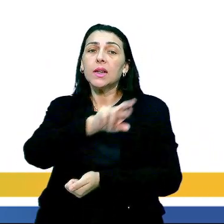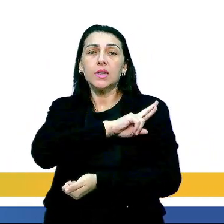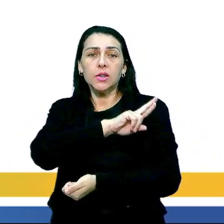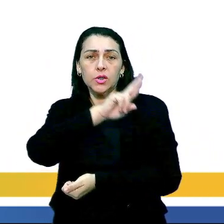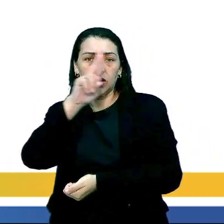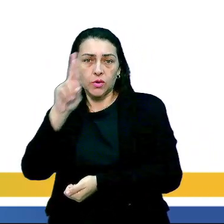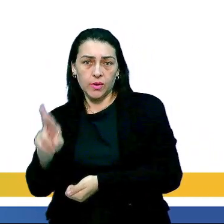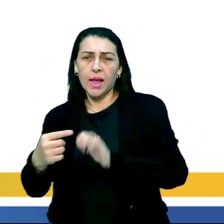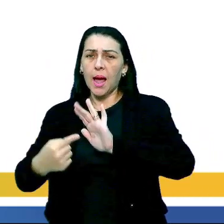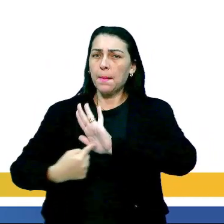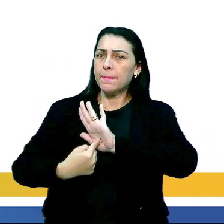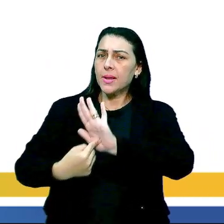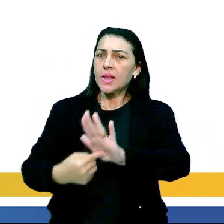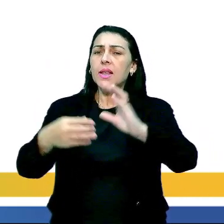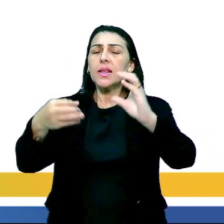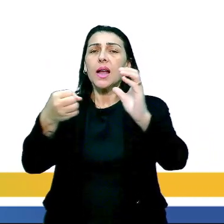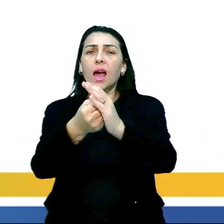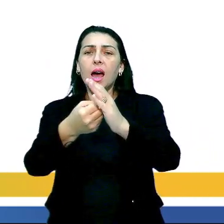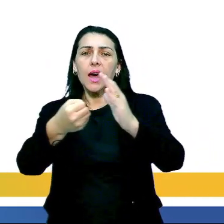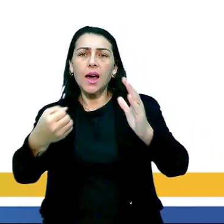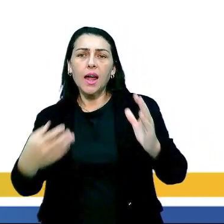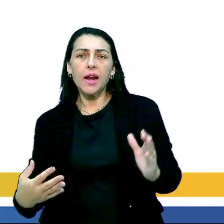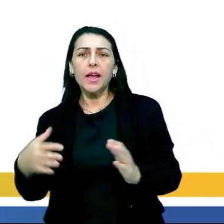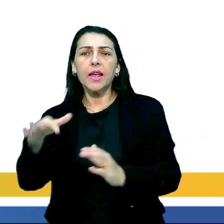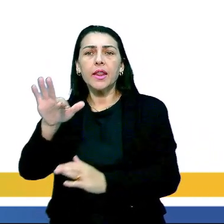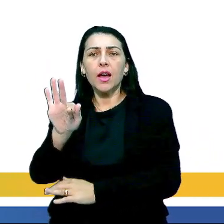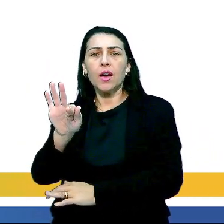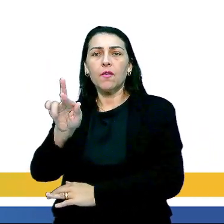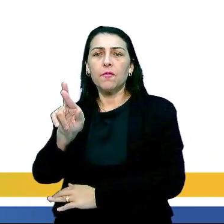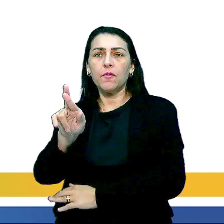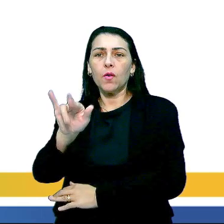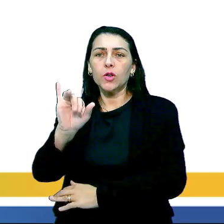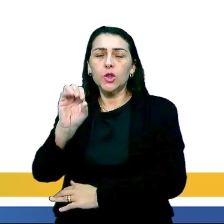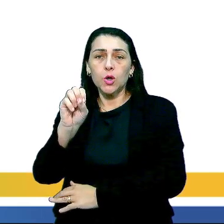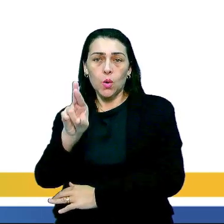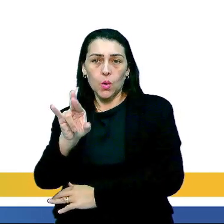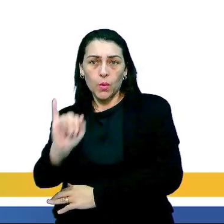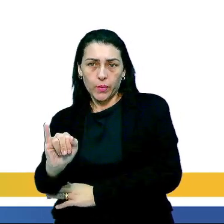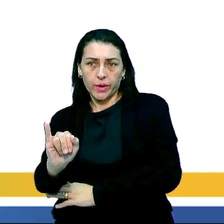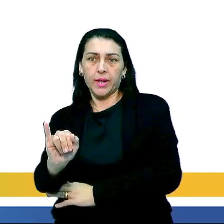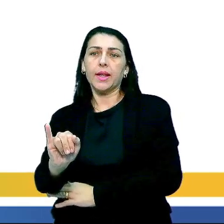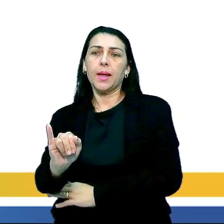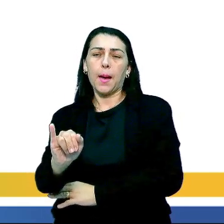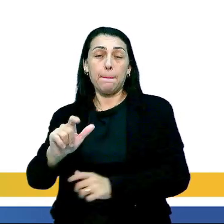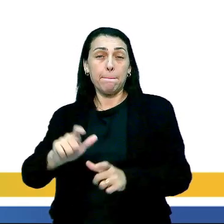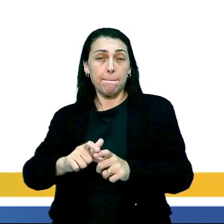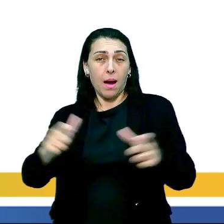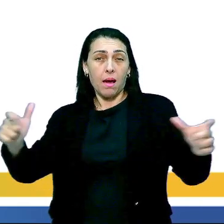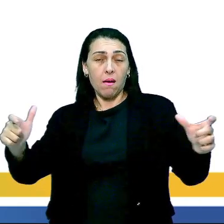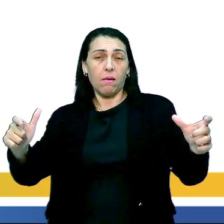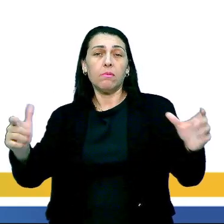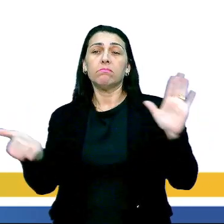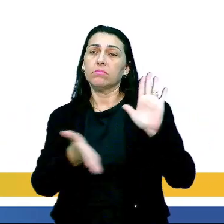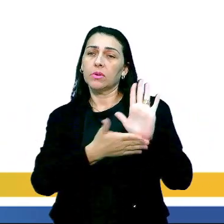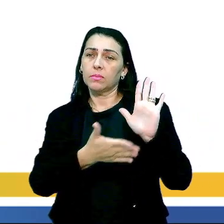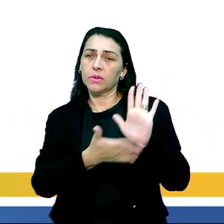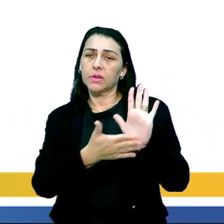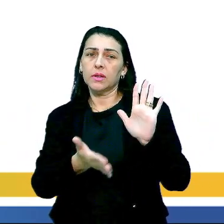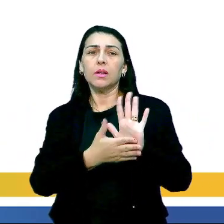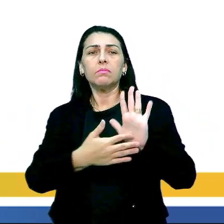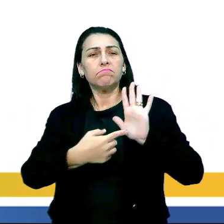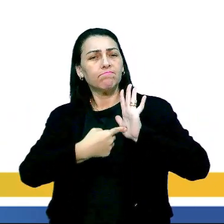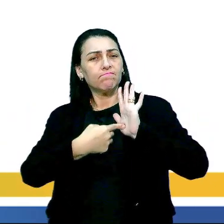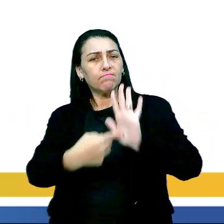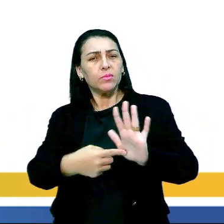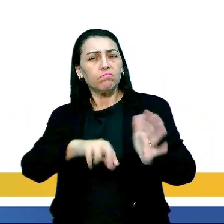das religiões apresenta essas características, a fortiori, em maior proporção. Diante